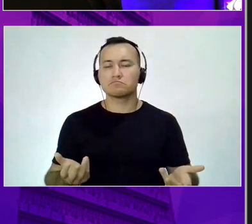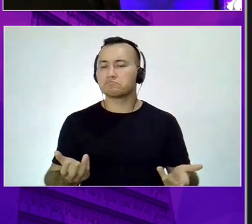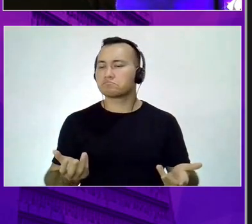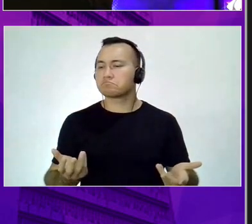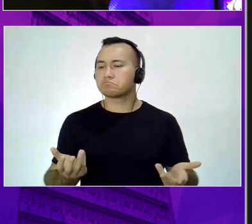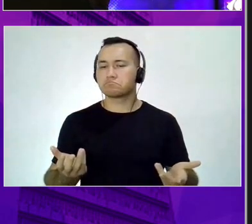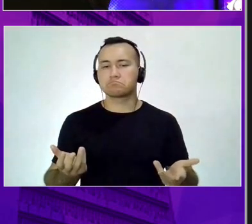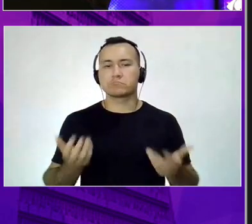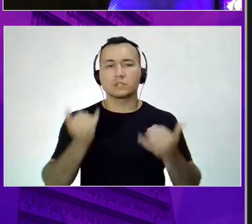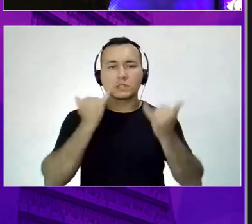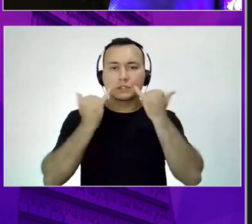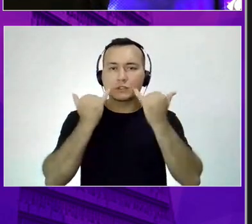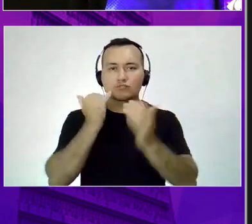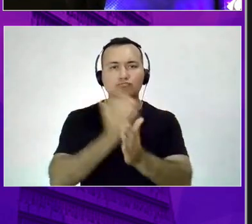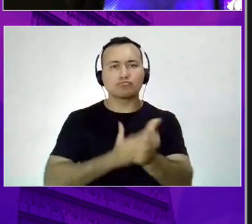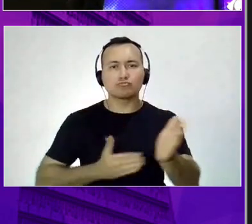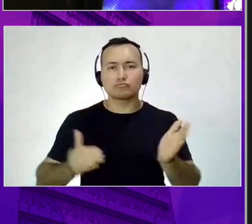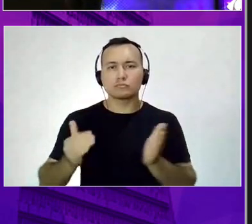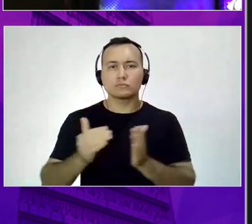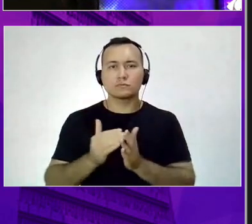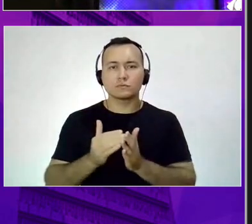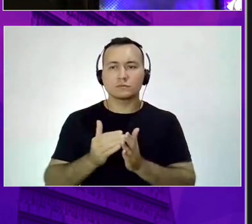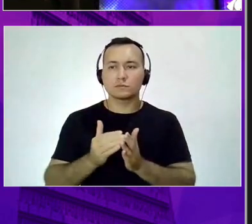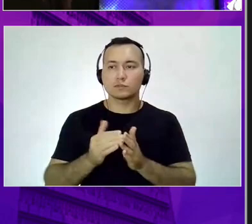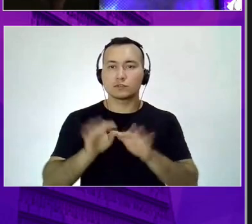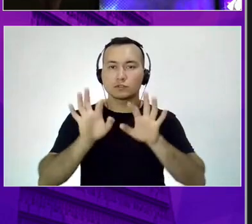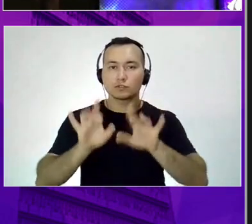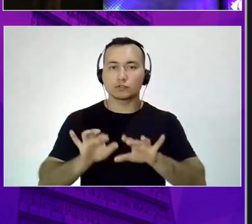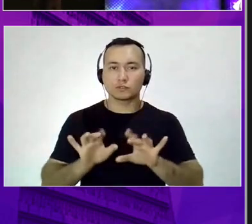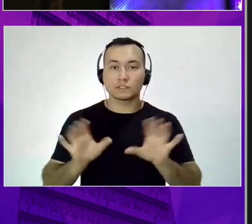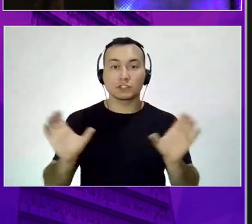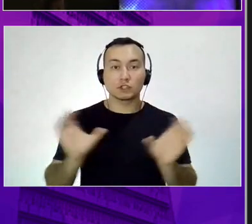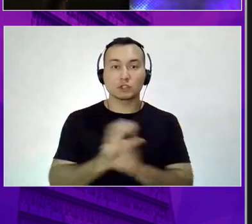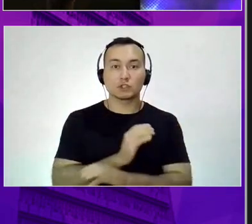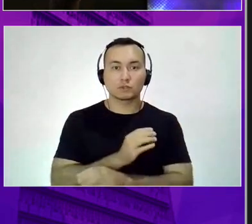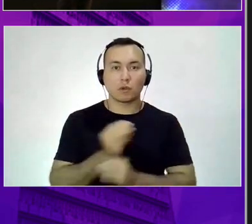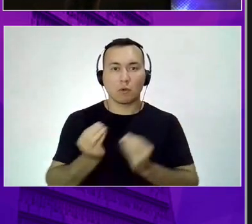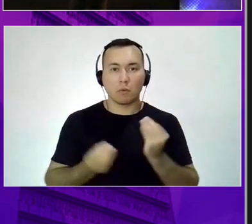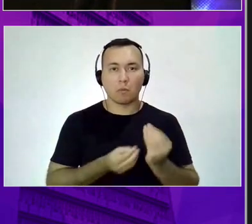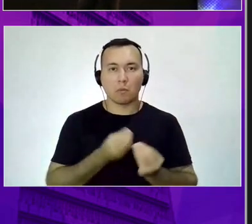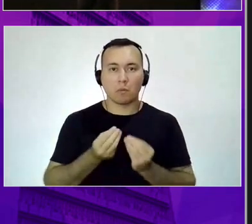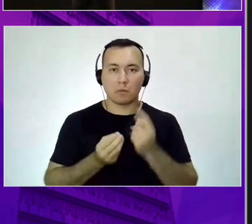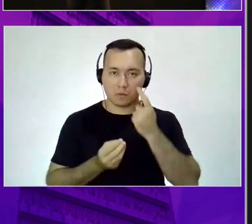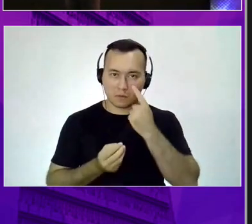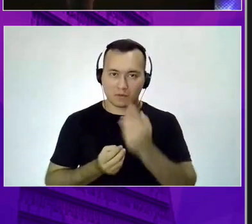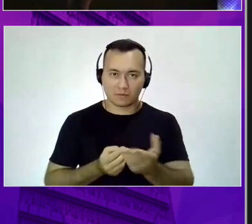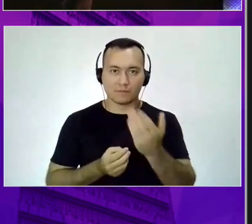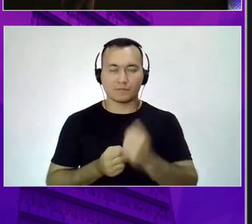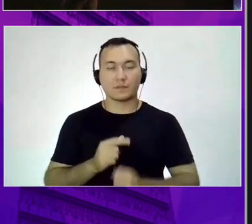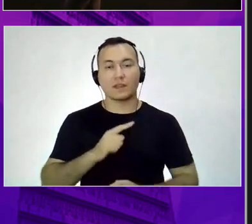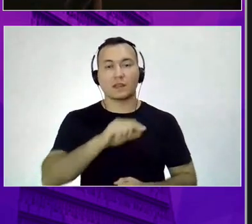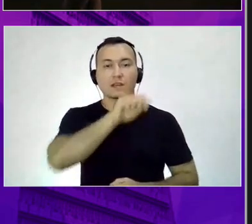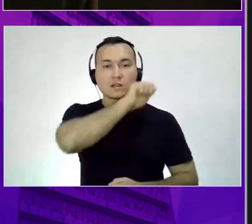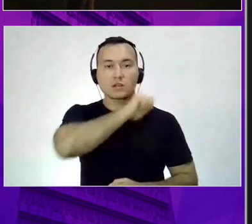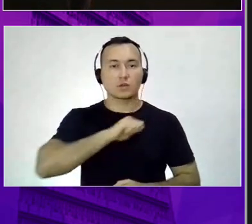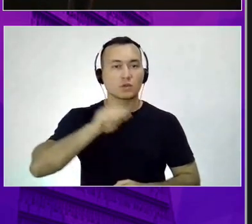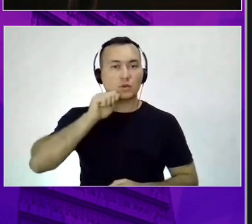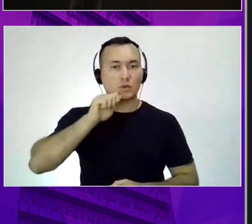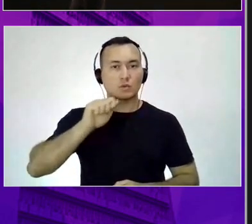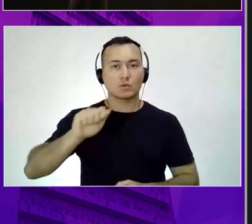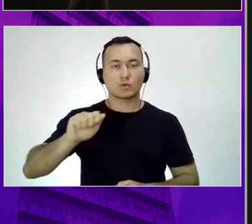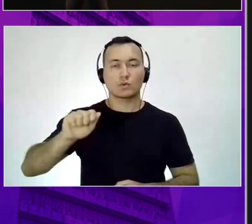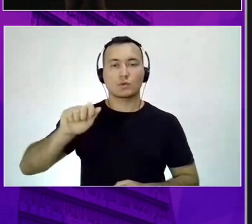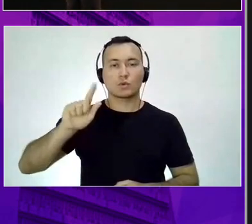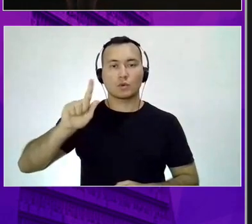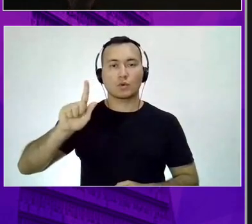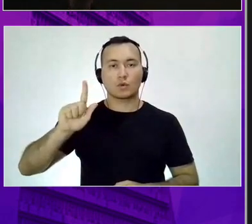como um todo? Eu tenho ali o que a gente chama de AWS Glue, que vai me ajudar nessas transformações.